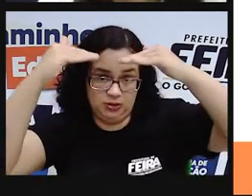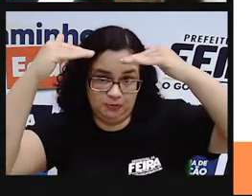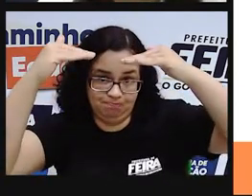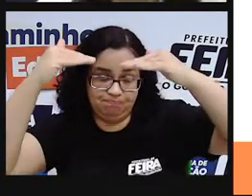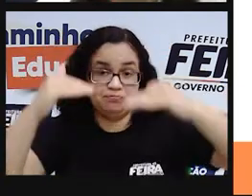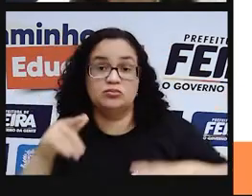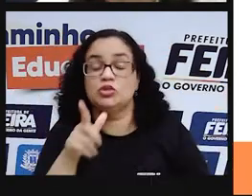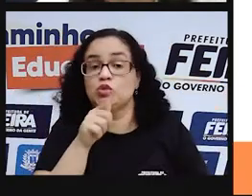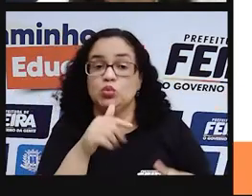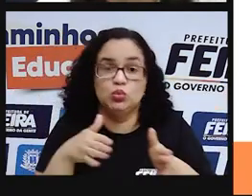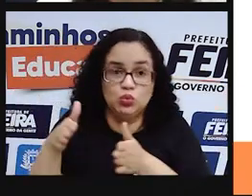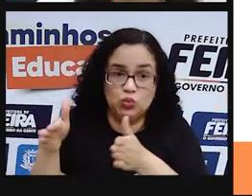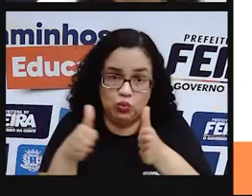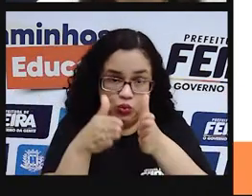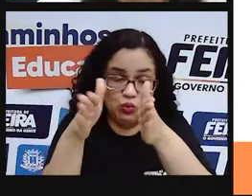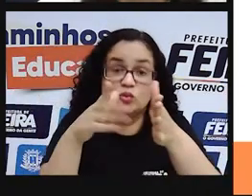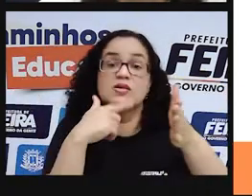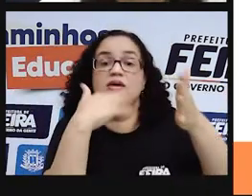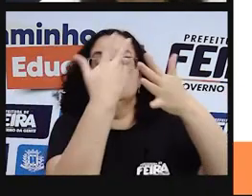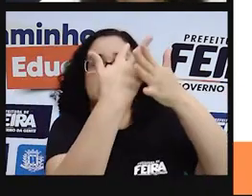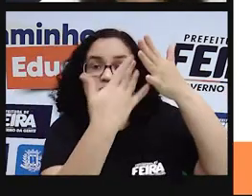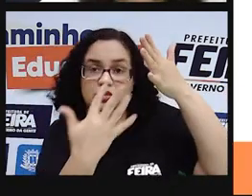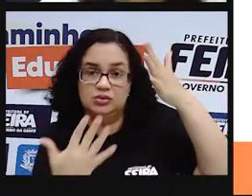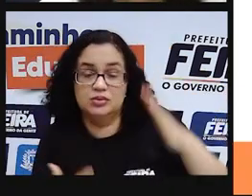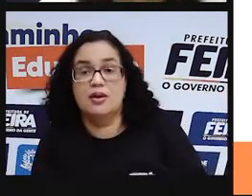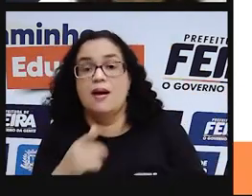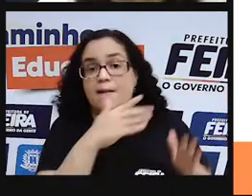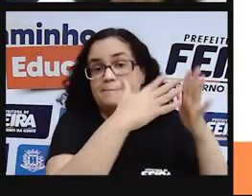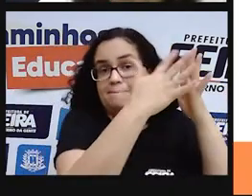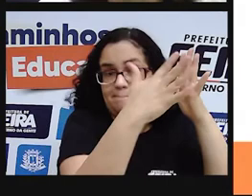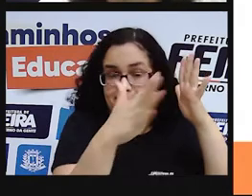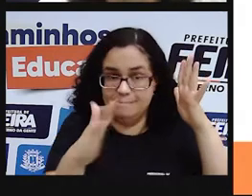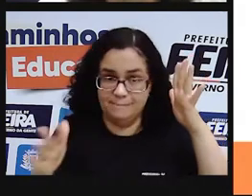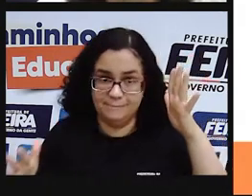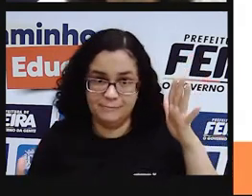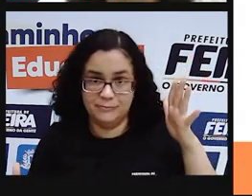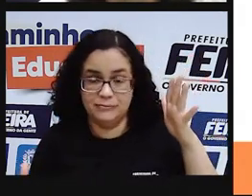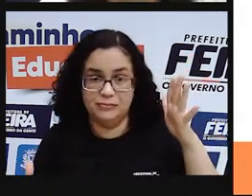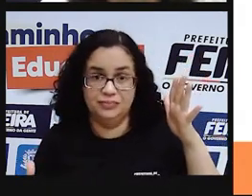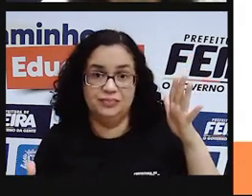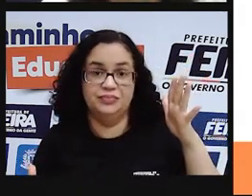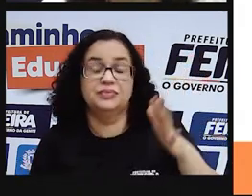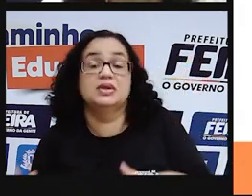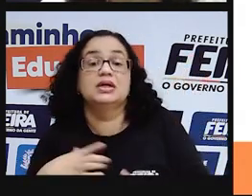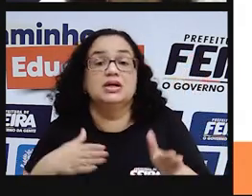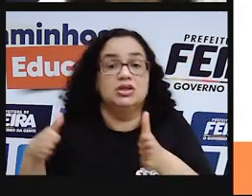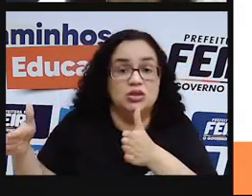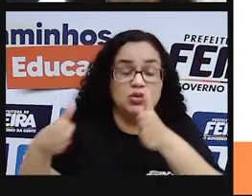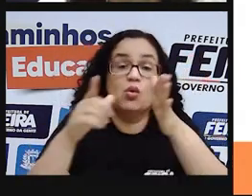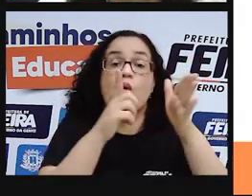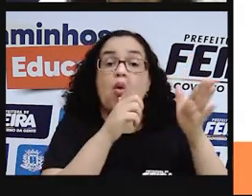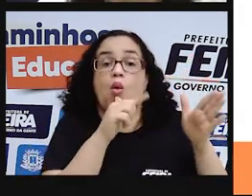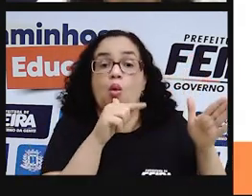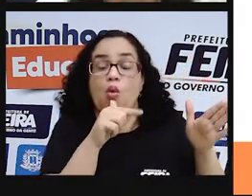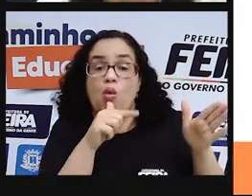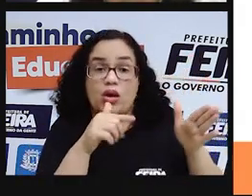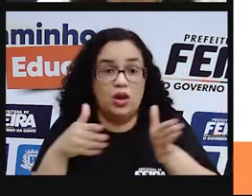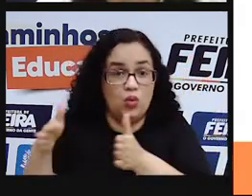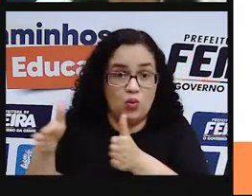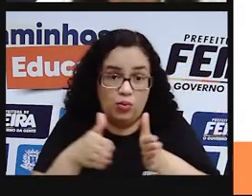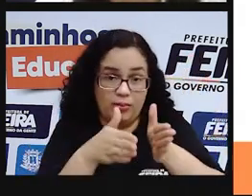caminho do rio quando ele vai desabar no mar e aí nesse caminho que o rio percorre